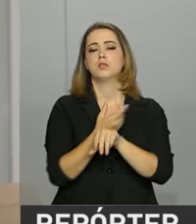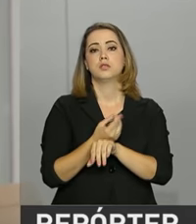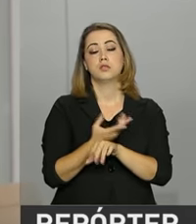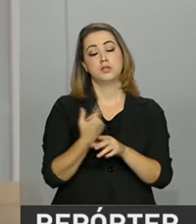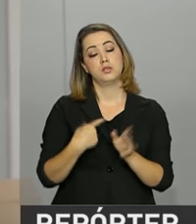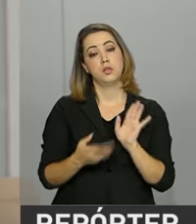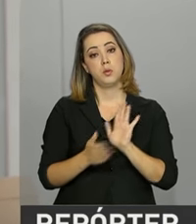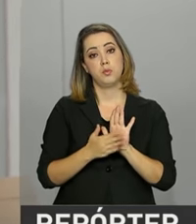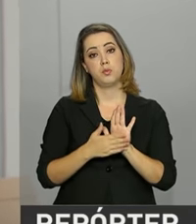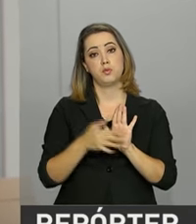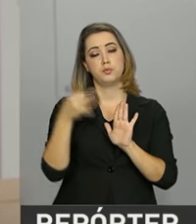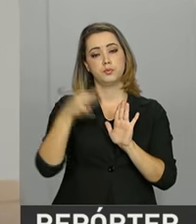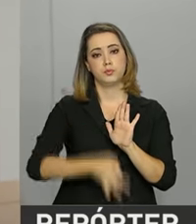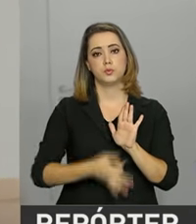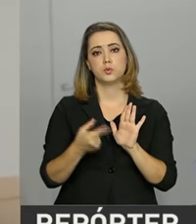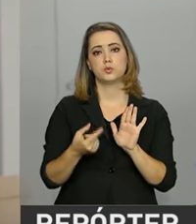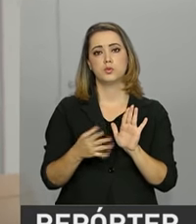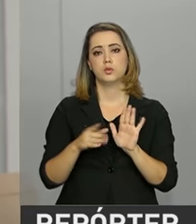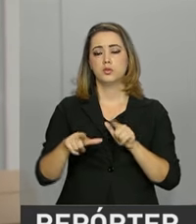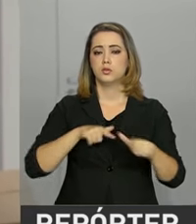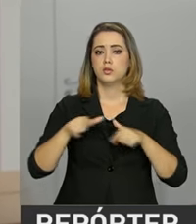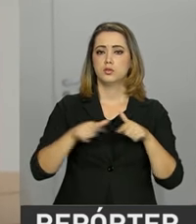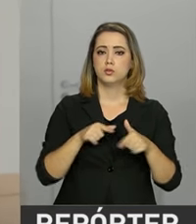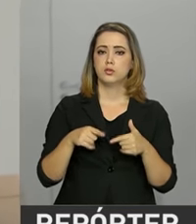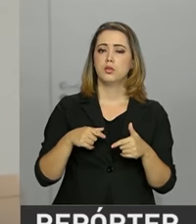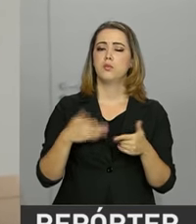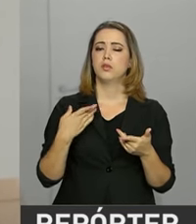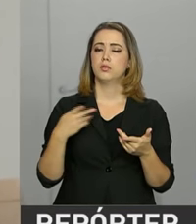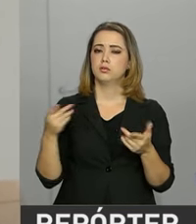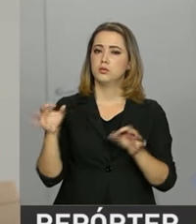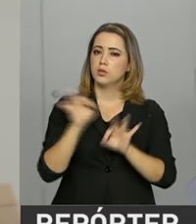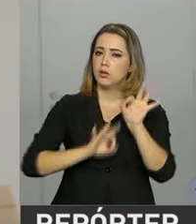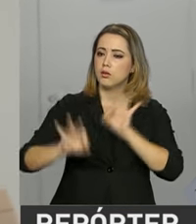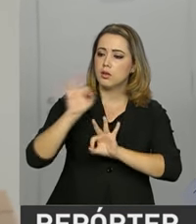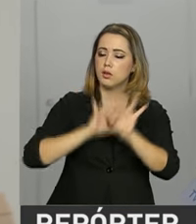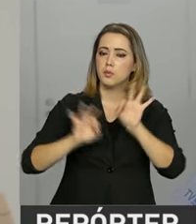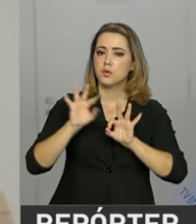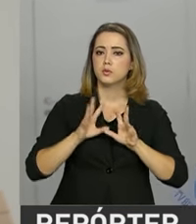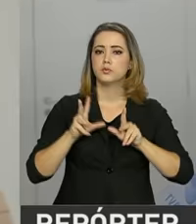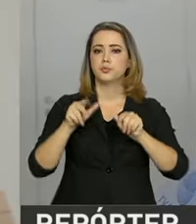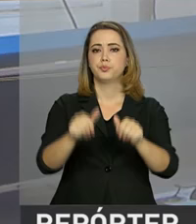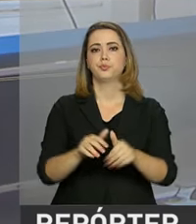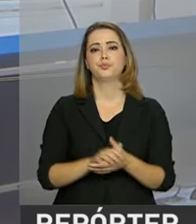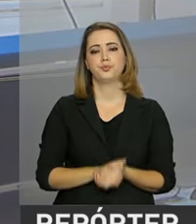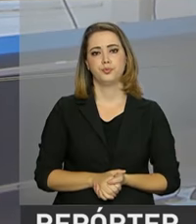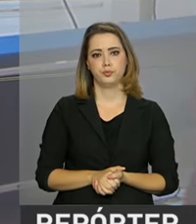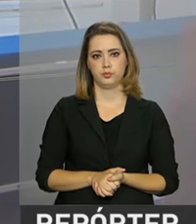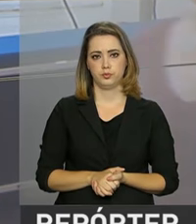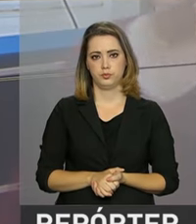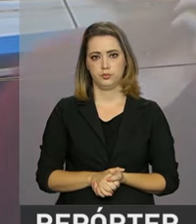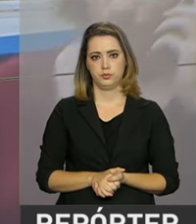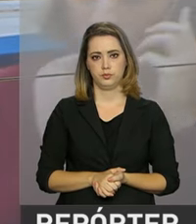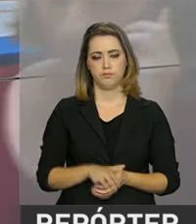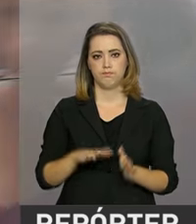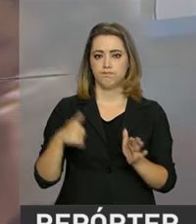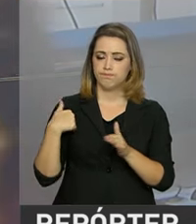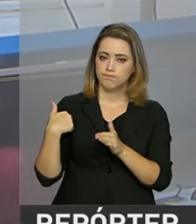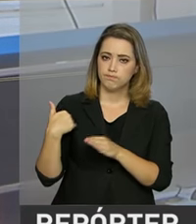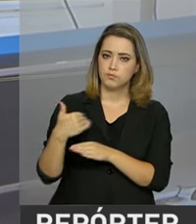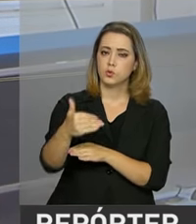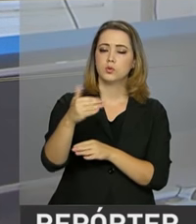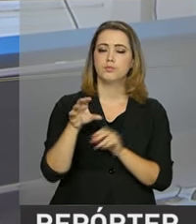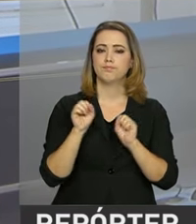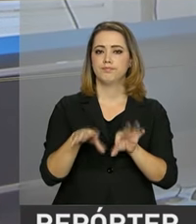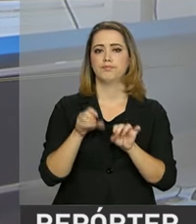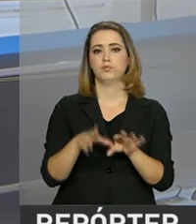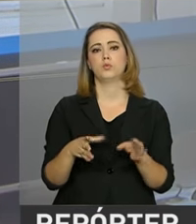expresse justamente o trabalho que foi elaborado de uma forma muito plural e democrática. E a gente segue falando de